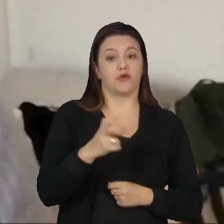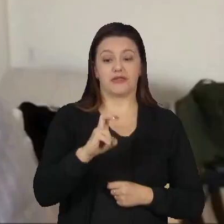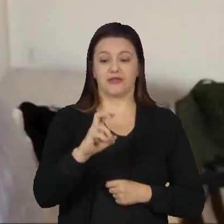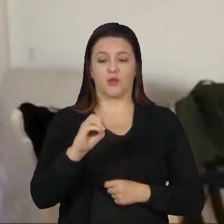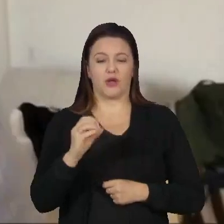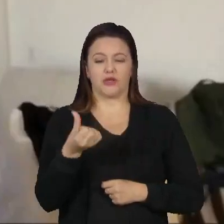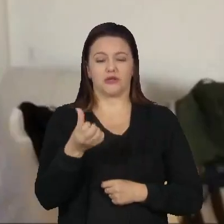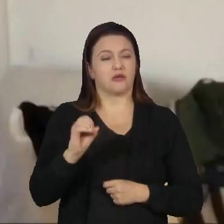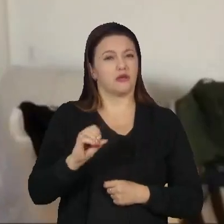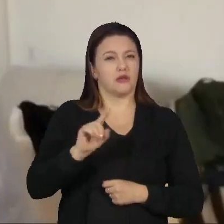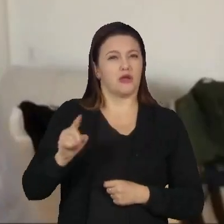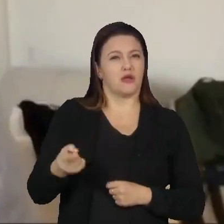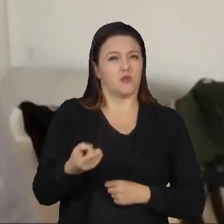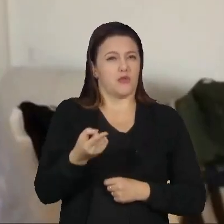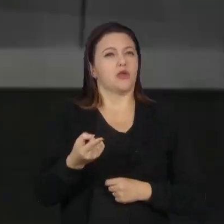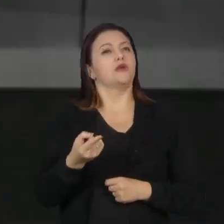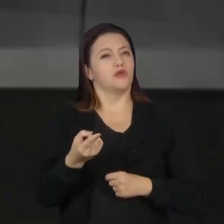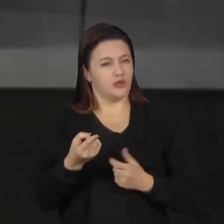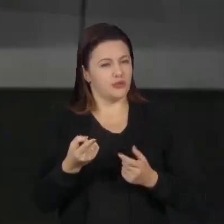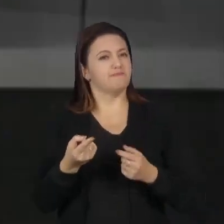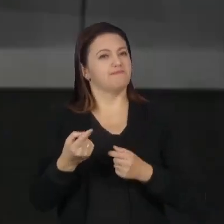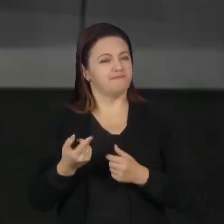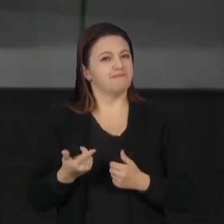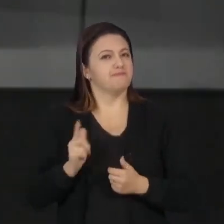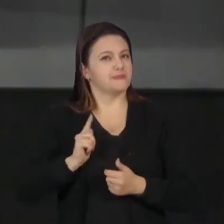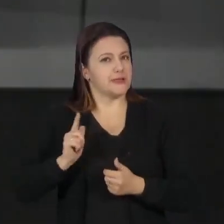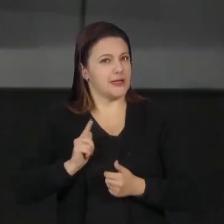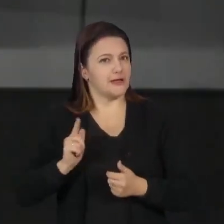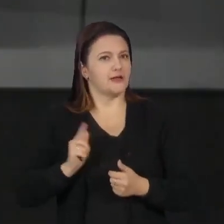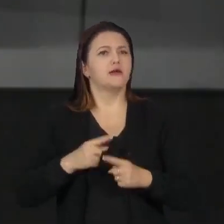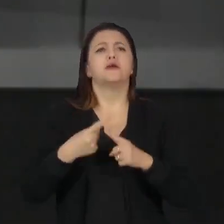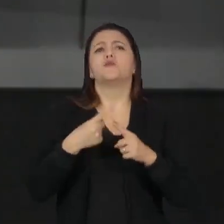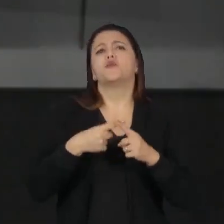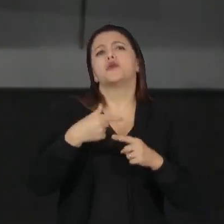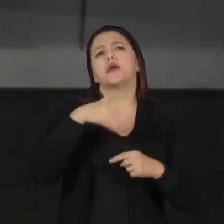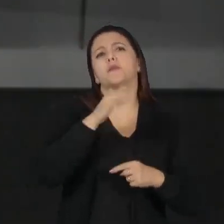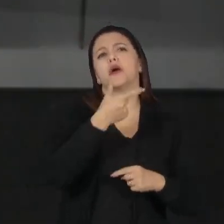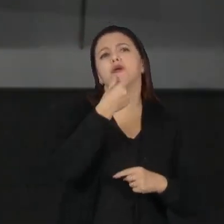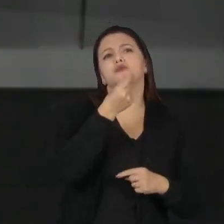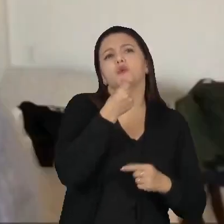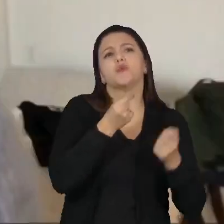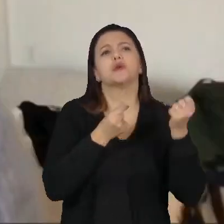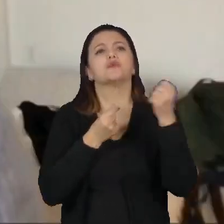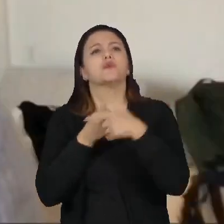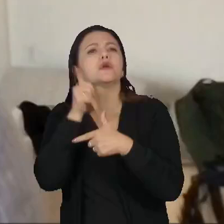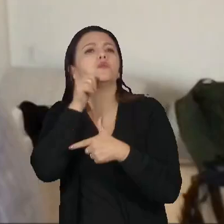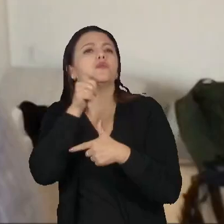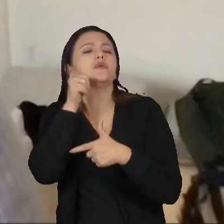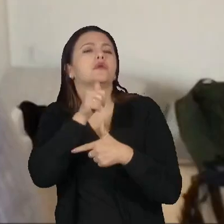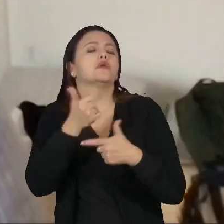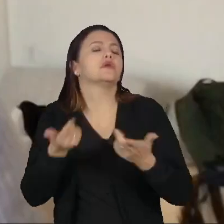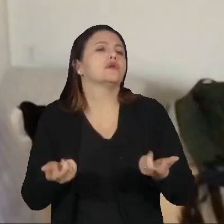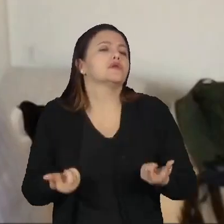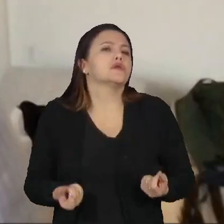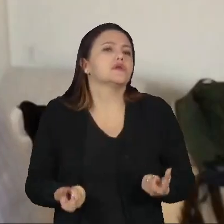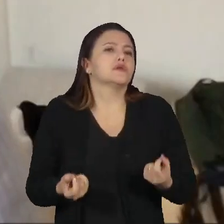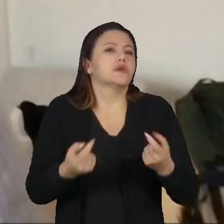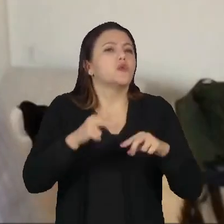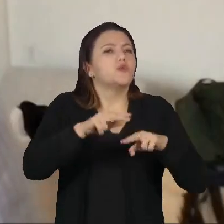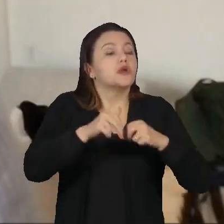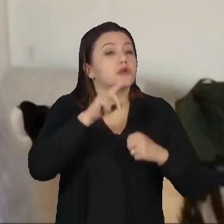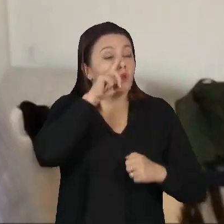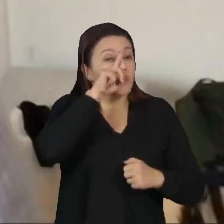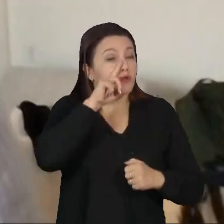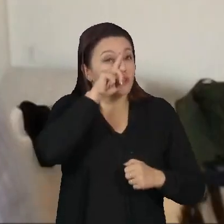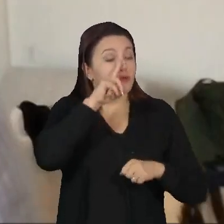mil casos em termos de prevalência. E por que tem mais homens do que mulheres com câncer de bexiga? Principalmente pelos fatores de risco dessa